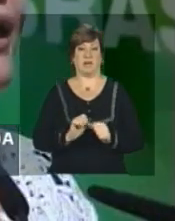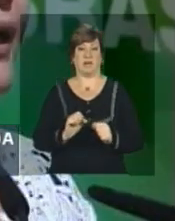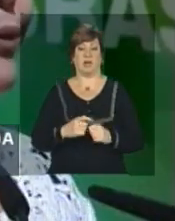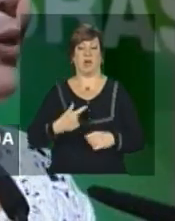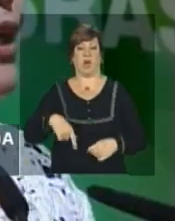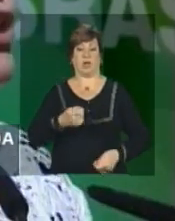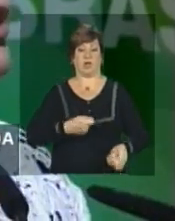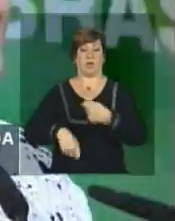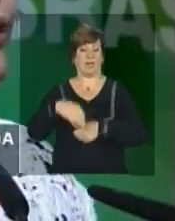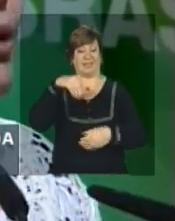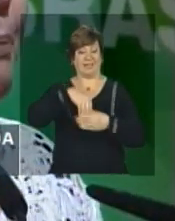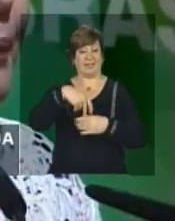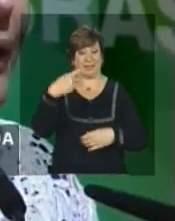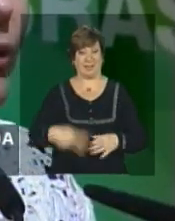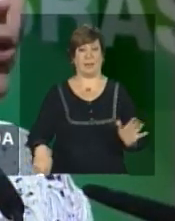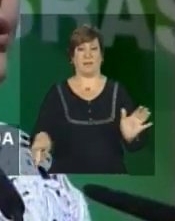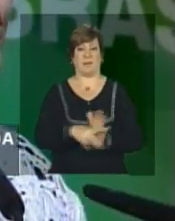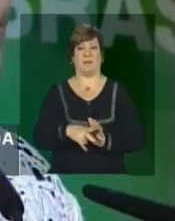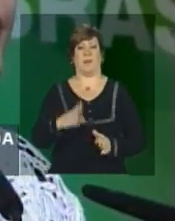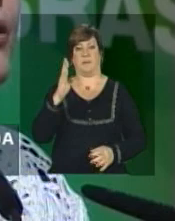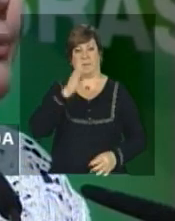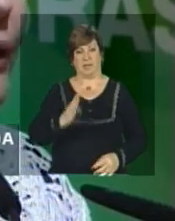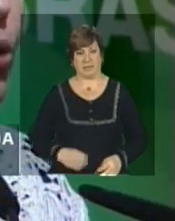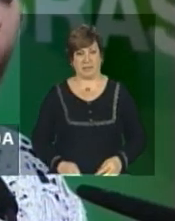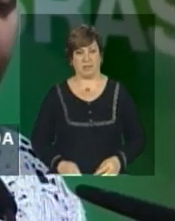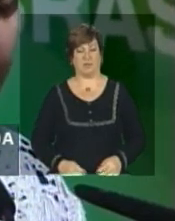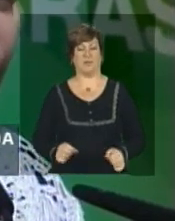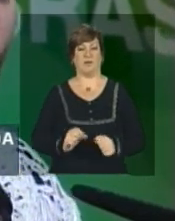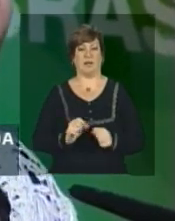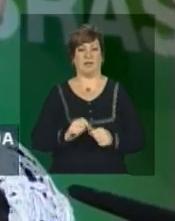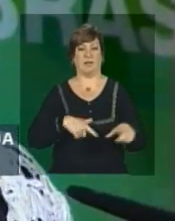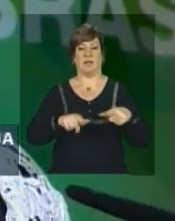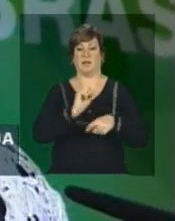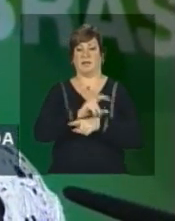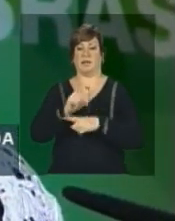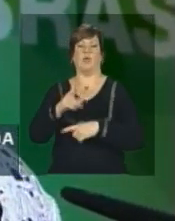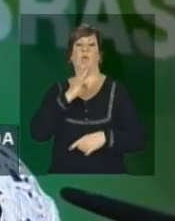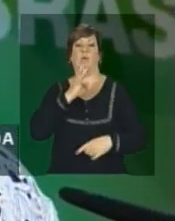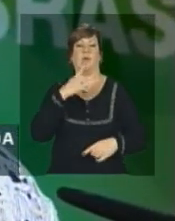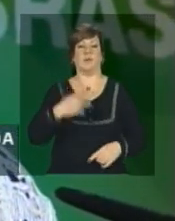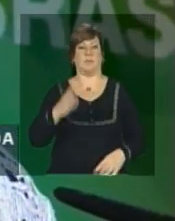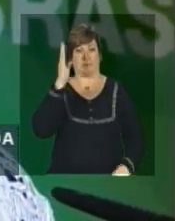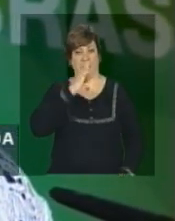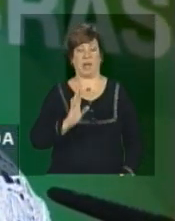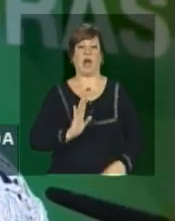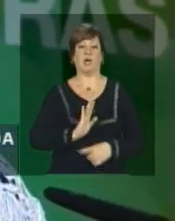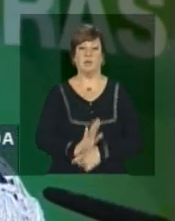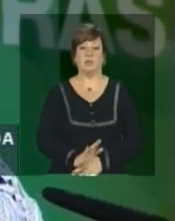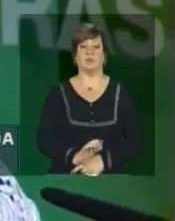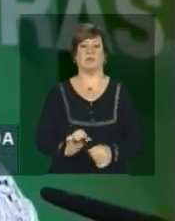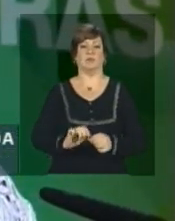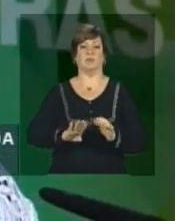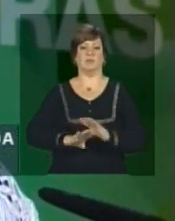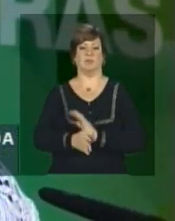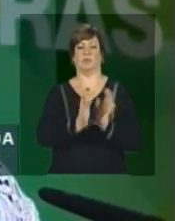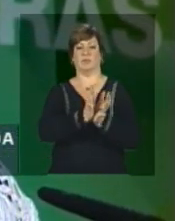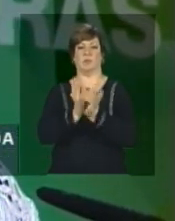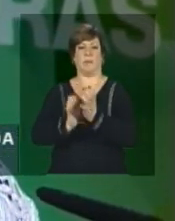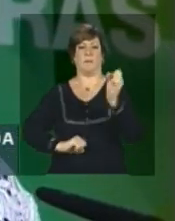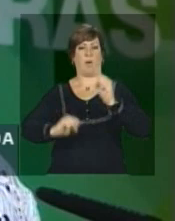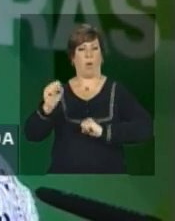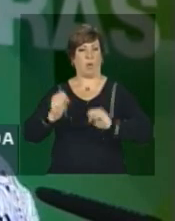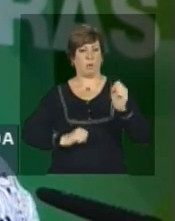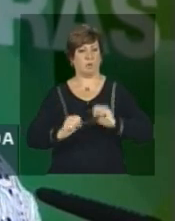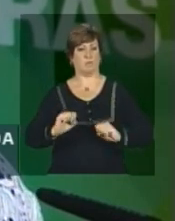mercado interno, gerando empregos e conhecimento no Brasil, ajudando a consolidar setores